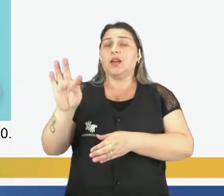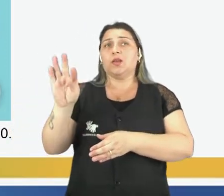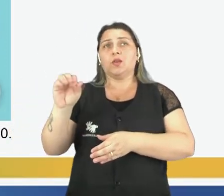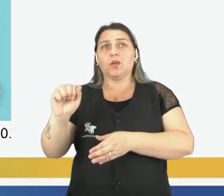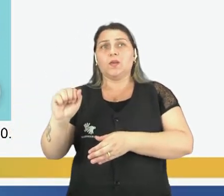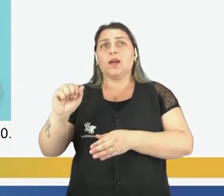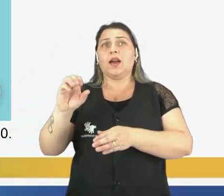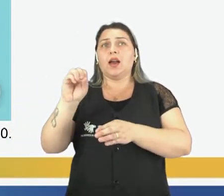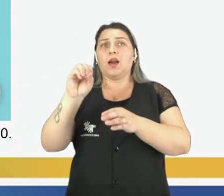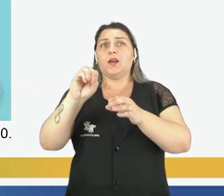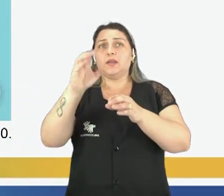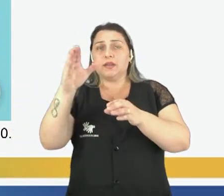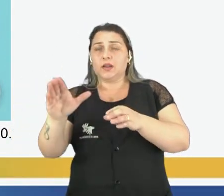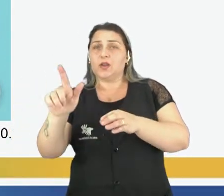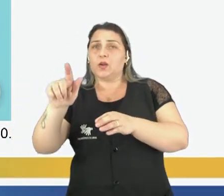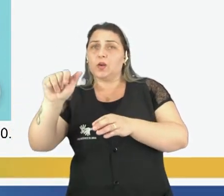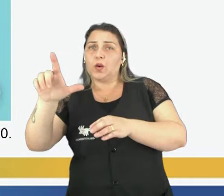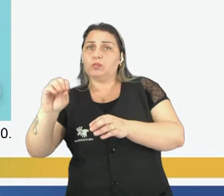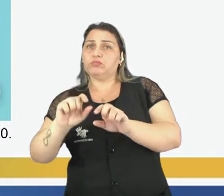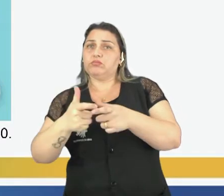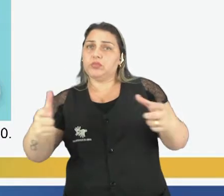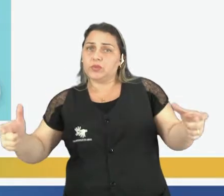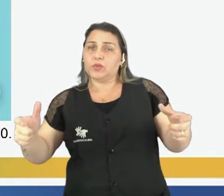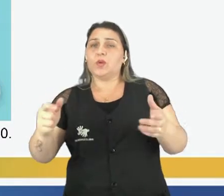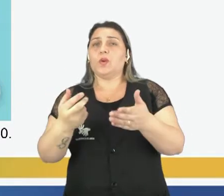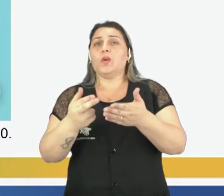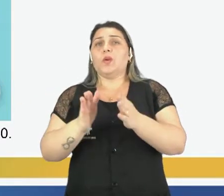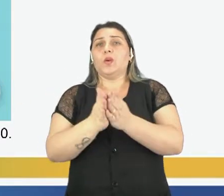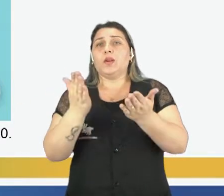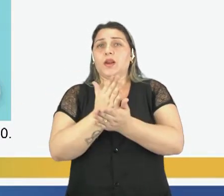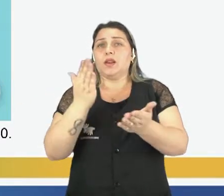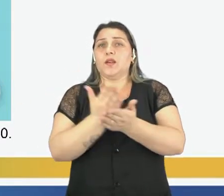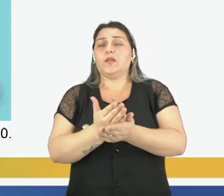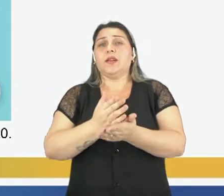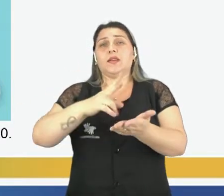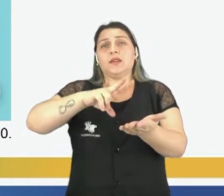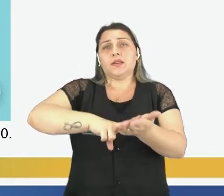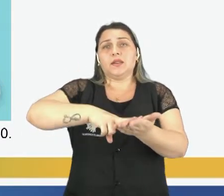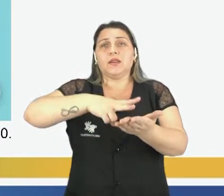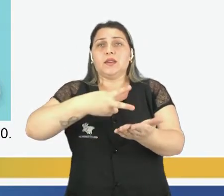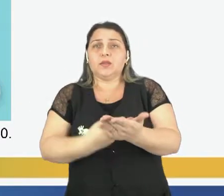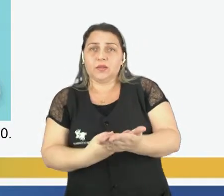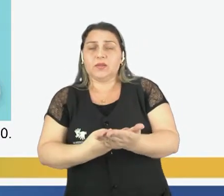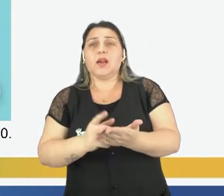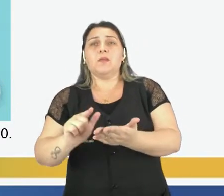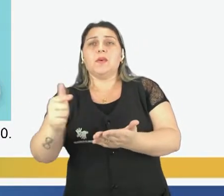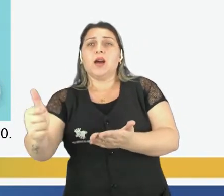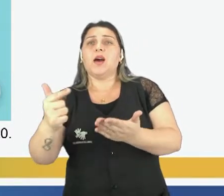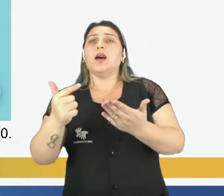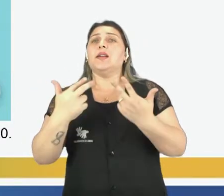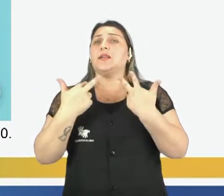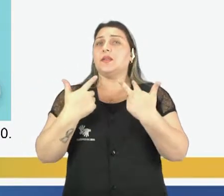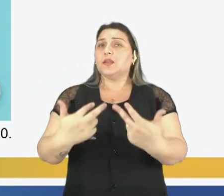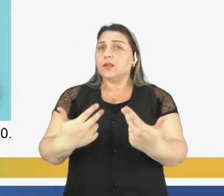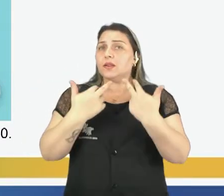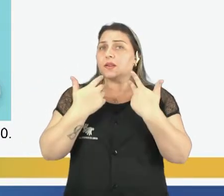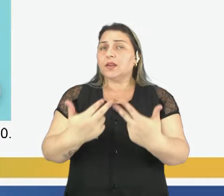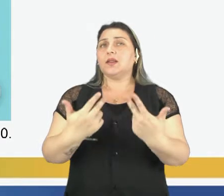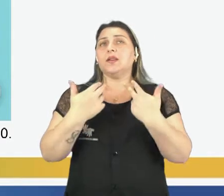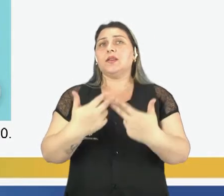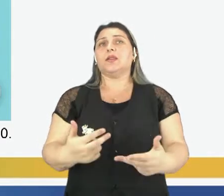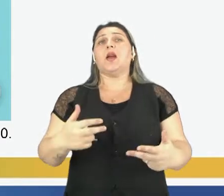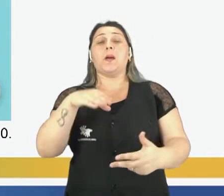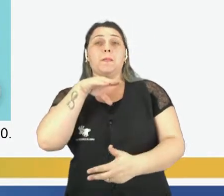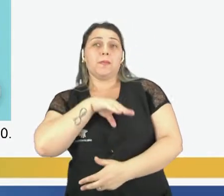decidiu ampliar a ação. O livro está sendo traduzido para outros idiomas,